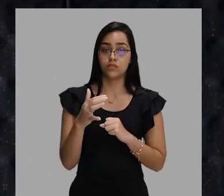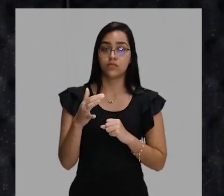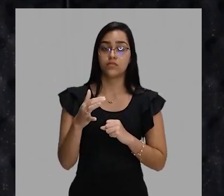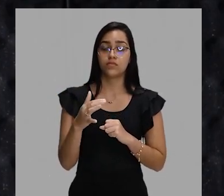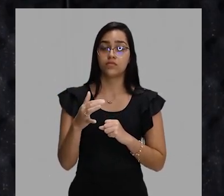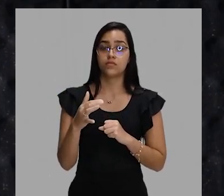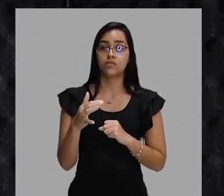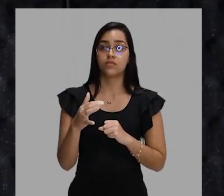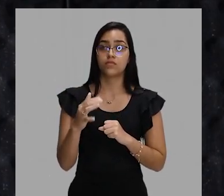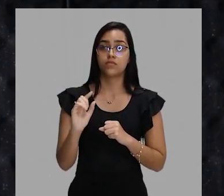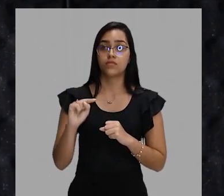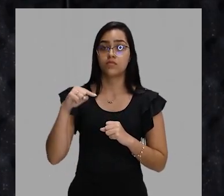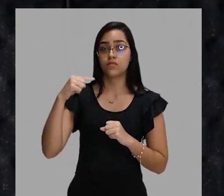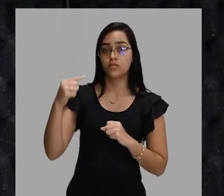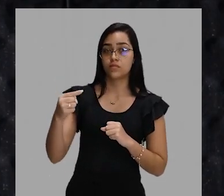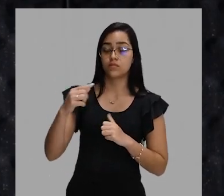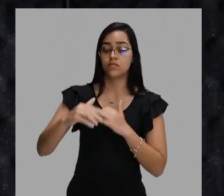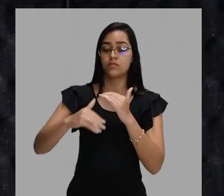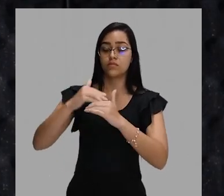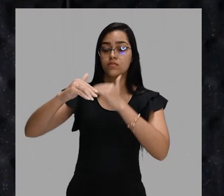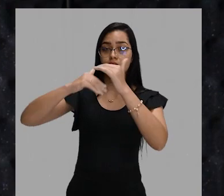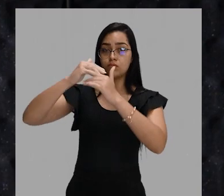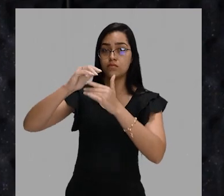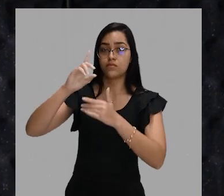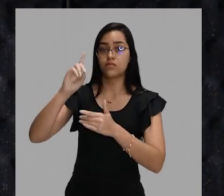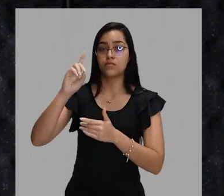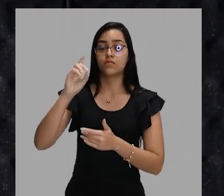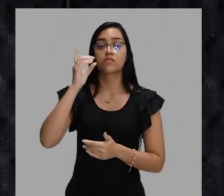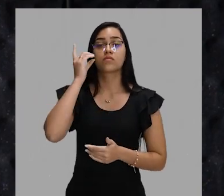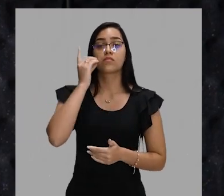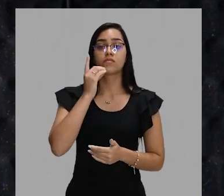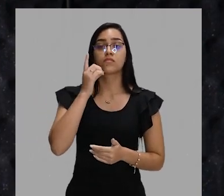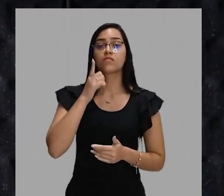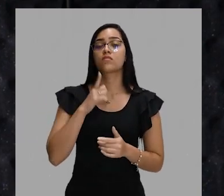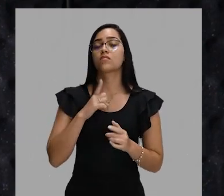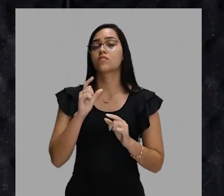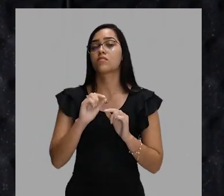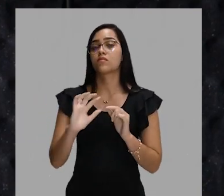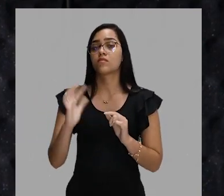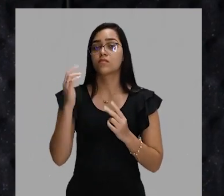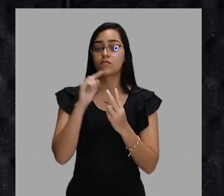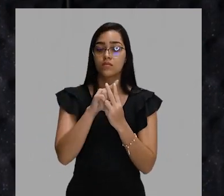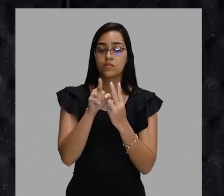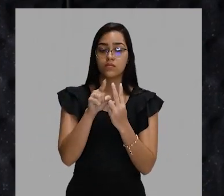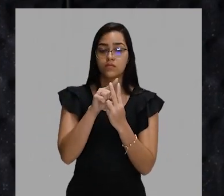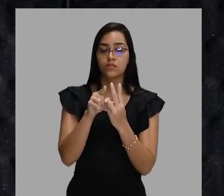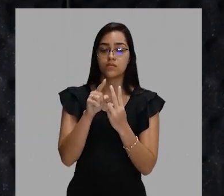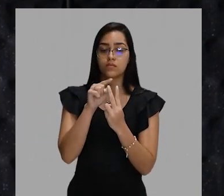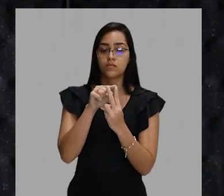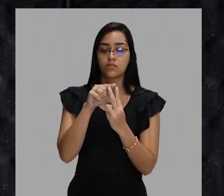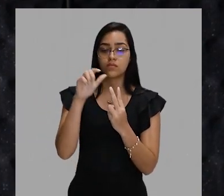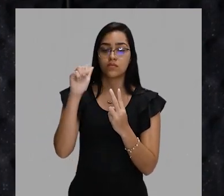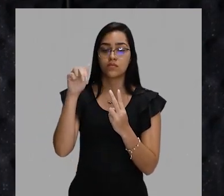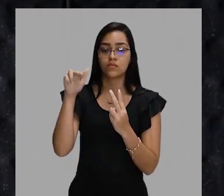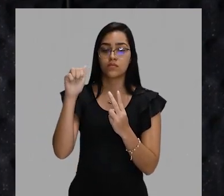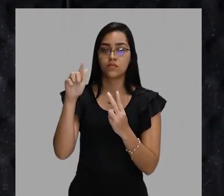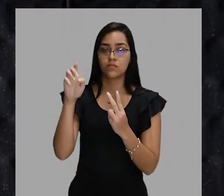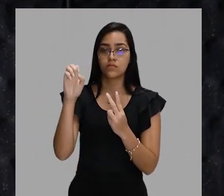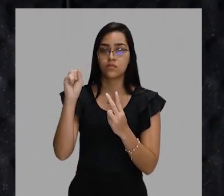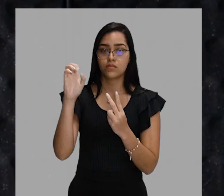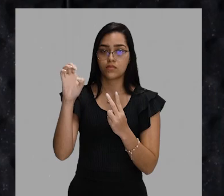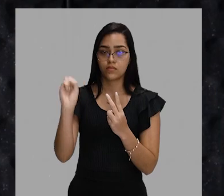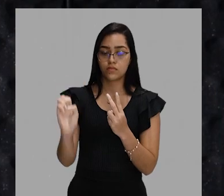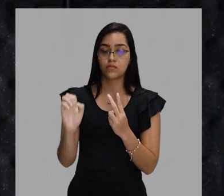espécies, para o evolucionismo de Darwin, ela acontece de duas maneiras. Pode acontecer por meio